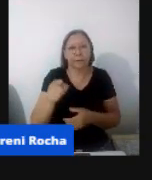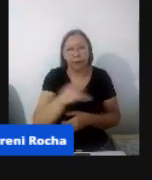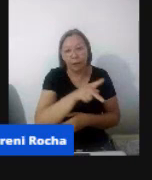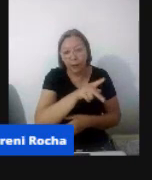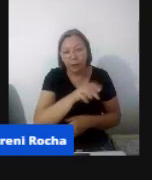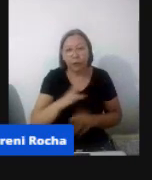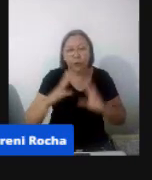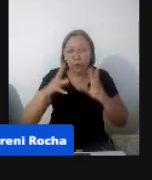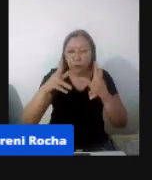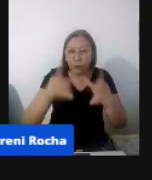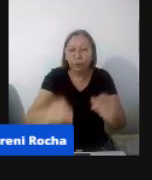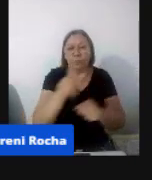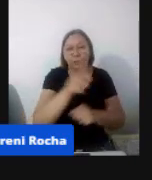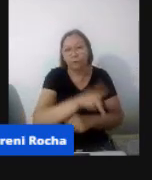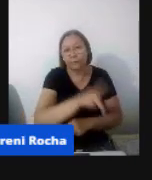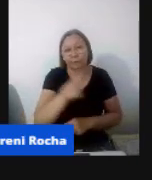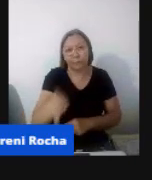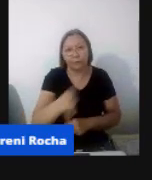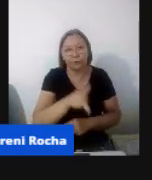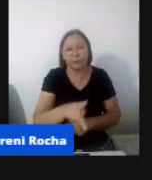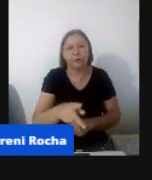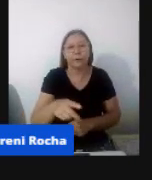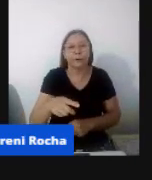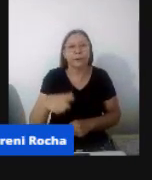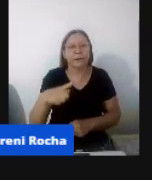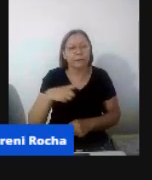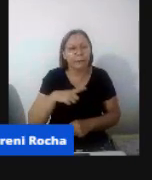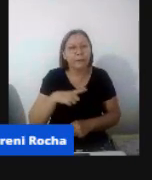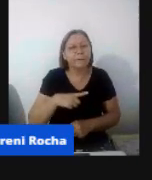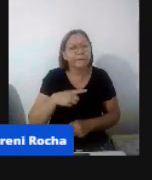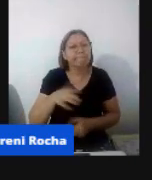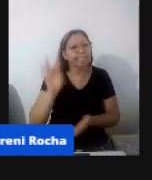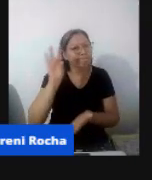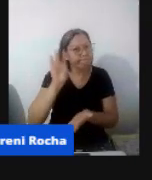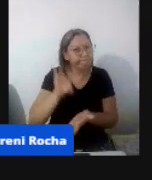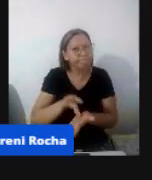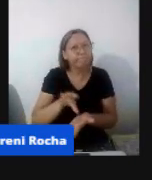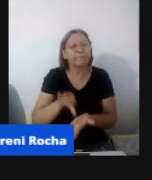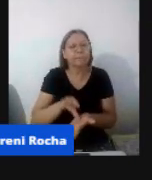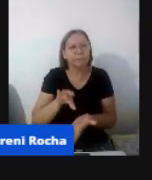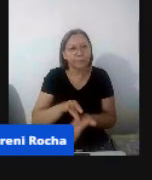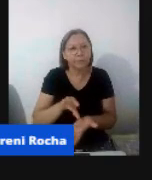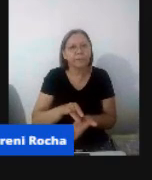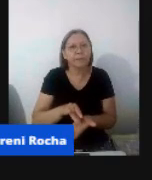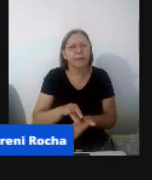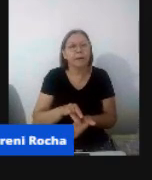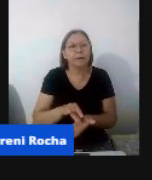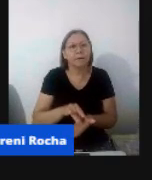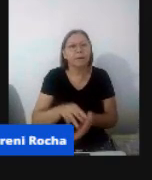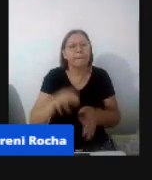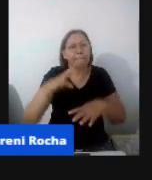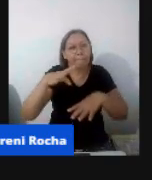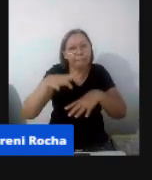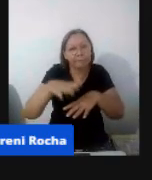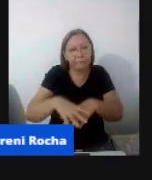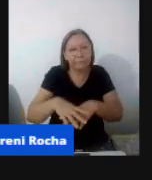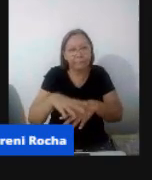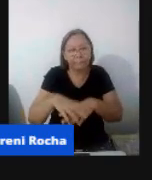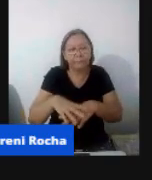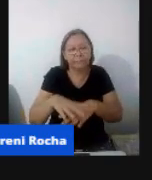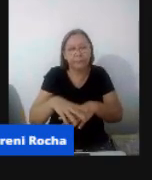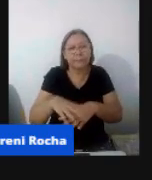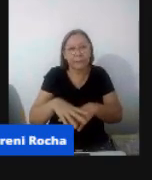porque nós temos que ser francos com vocês, que na mesa de matemática está chegando